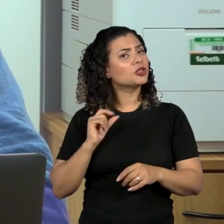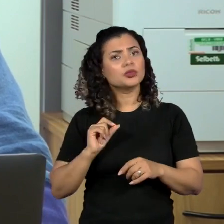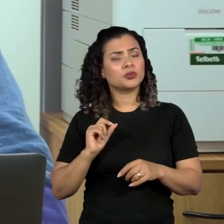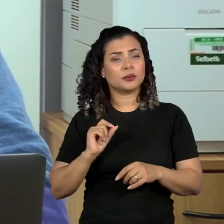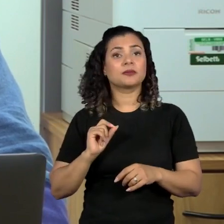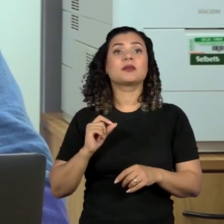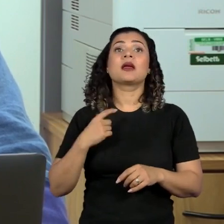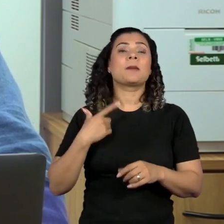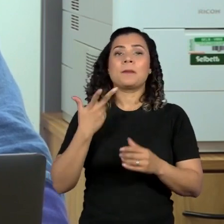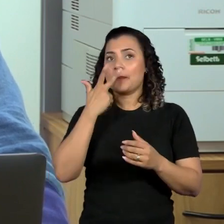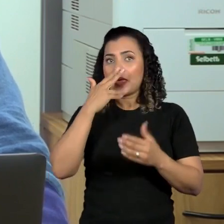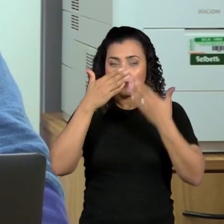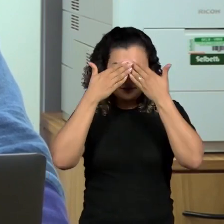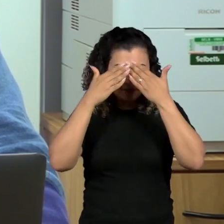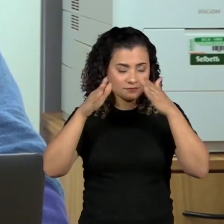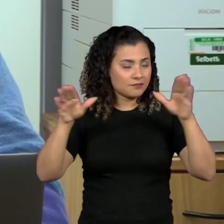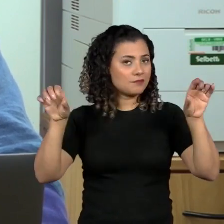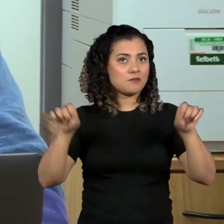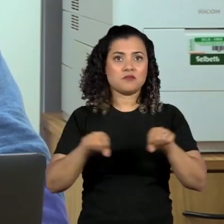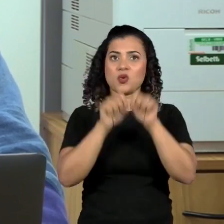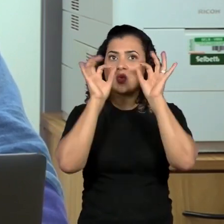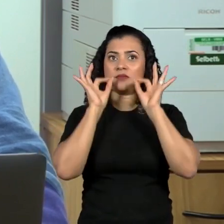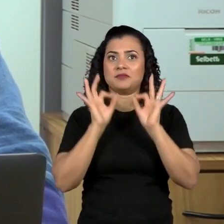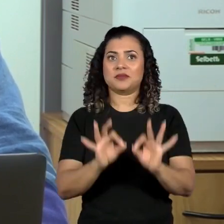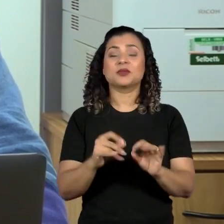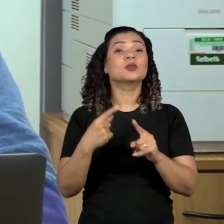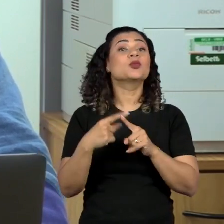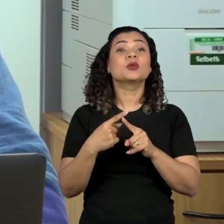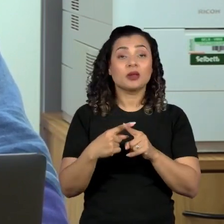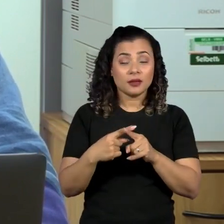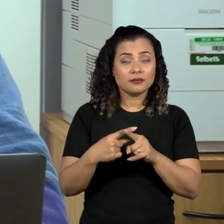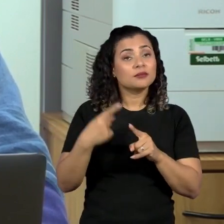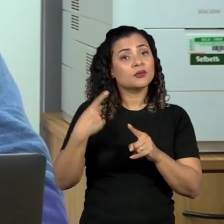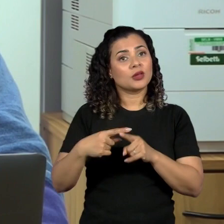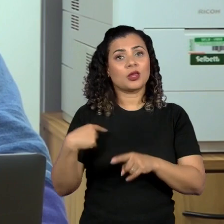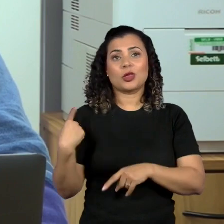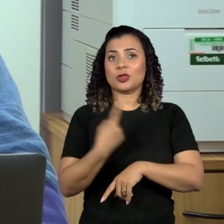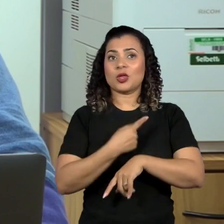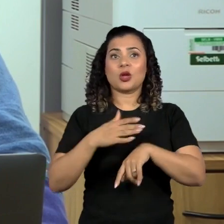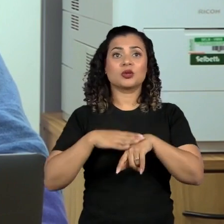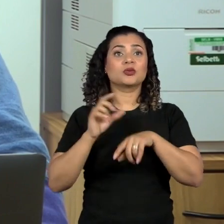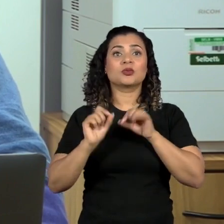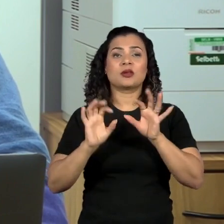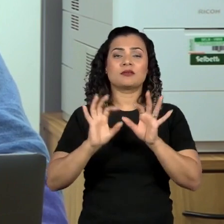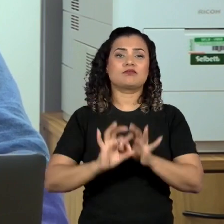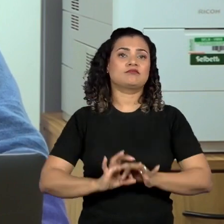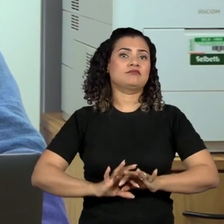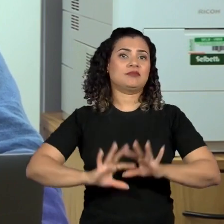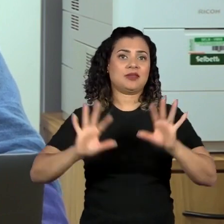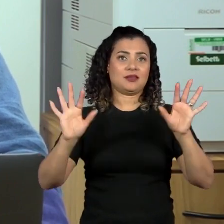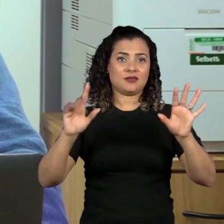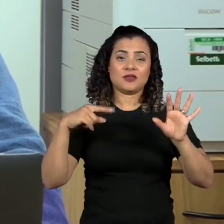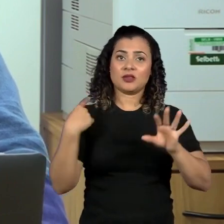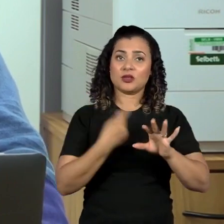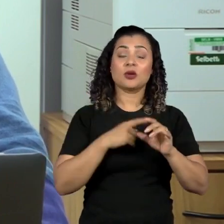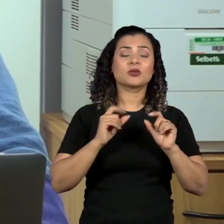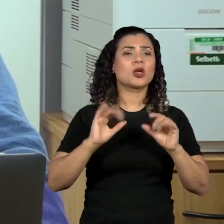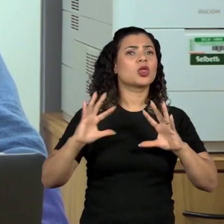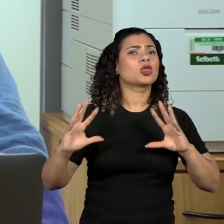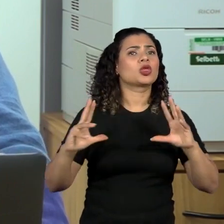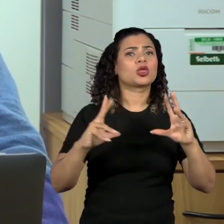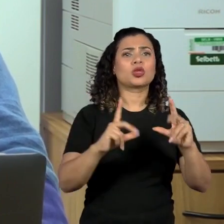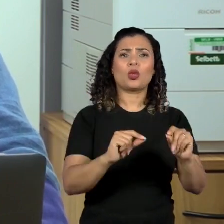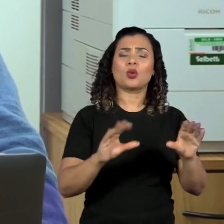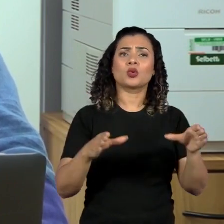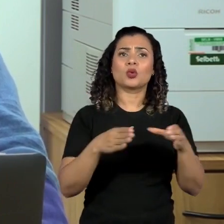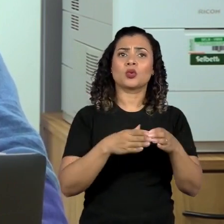consegue quebrar esse paradigma a partir do princípio que nós temos da livre admissão, né? Isso inclui todo